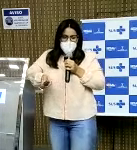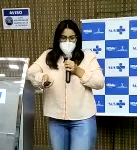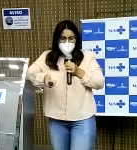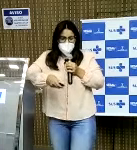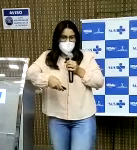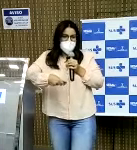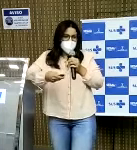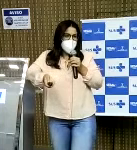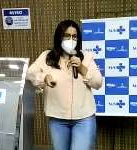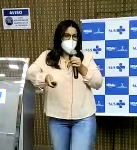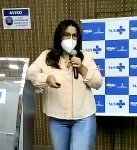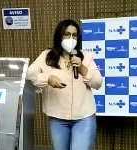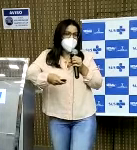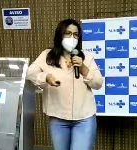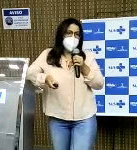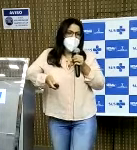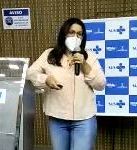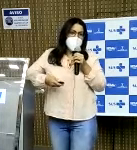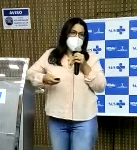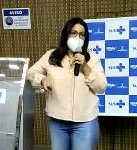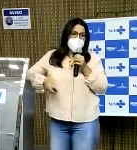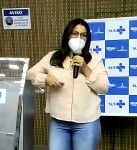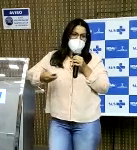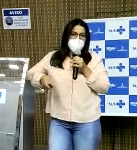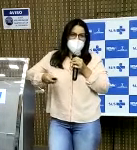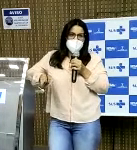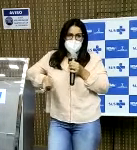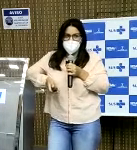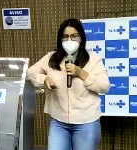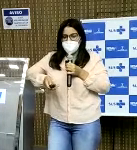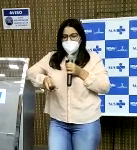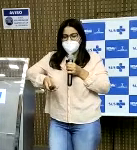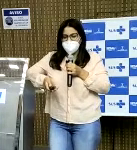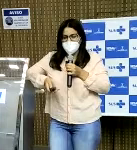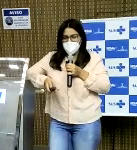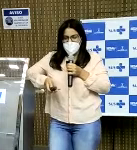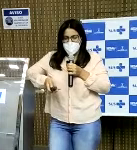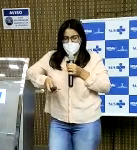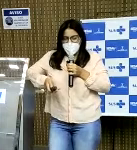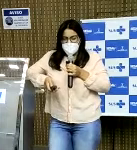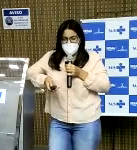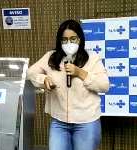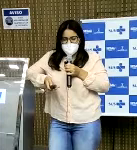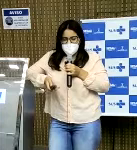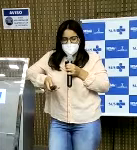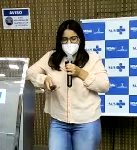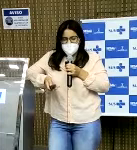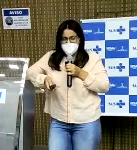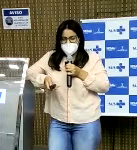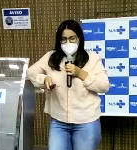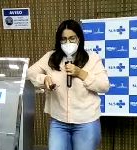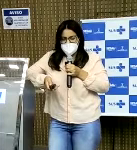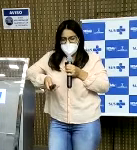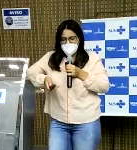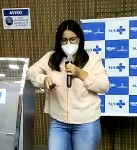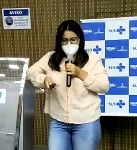está zerado, né? E agora a gente começou no SUS com esse marcador, então esse número vai ser corrigido também. Situação de complicações de